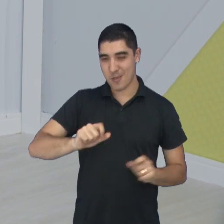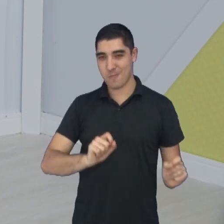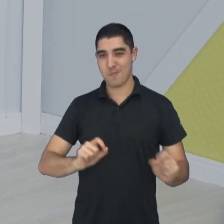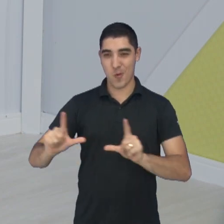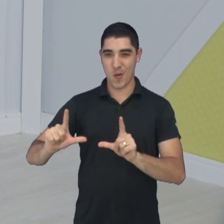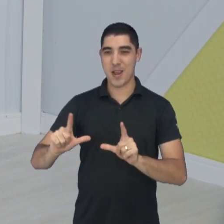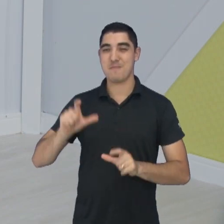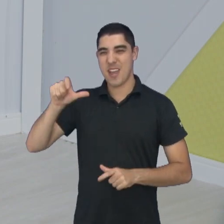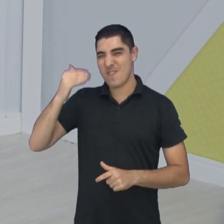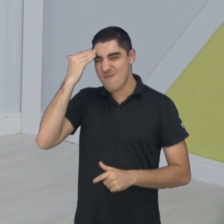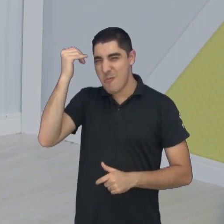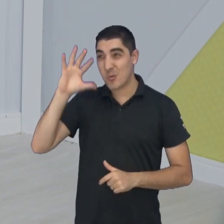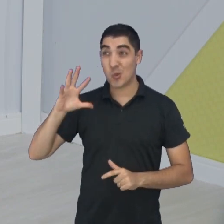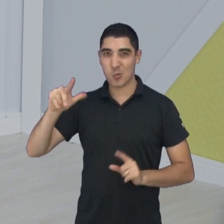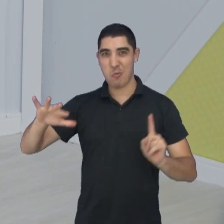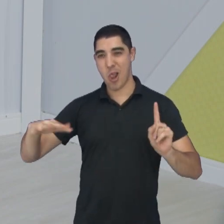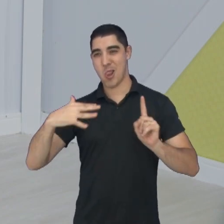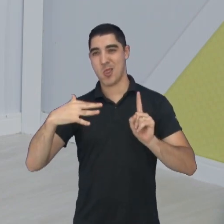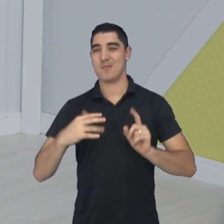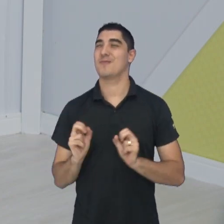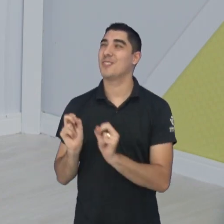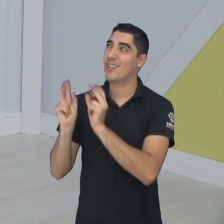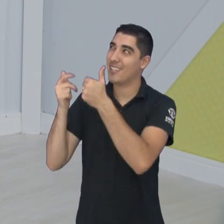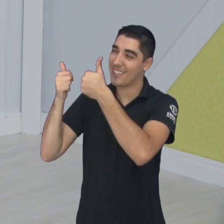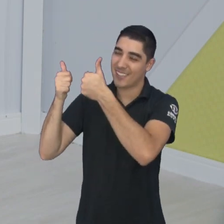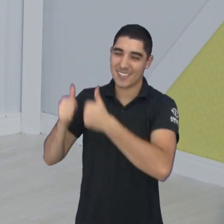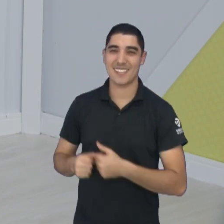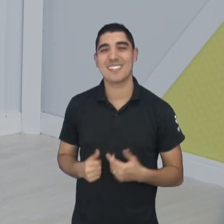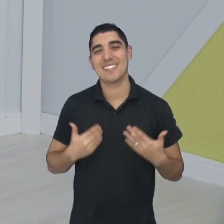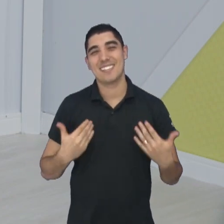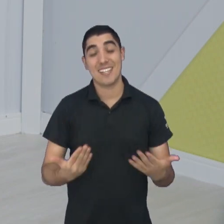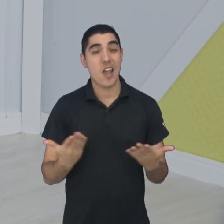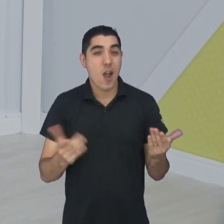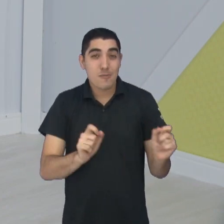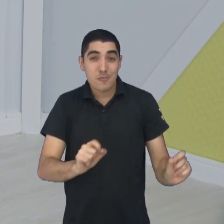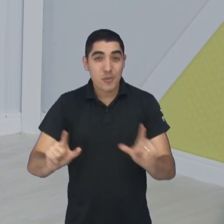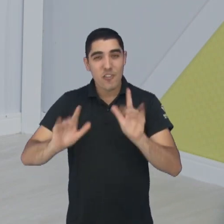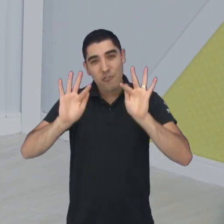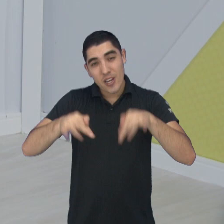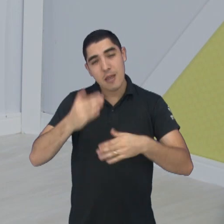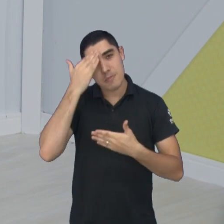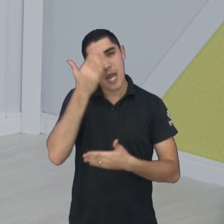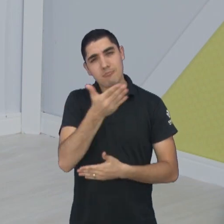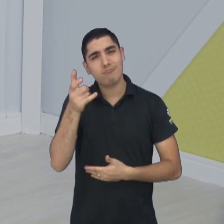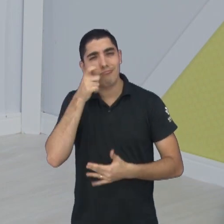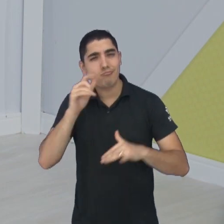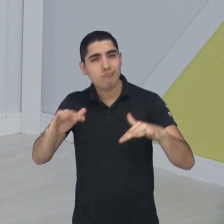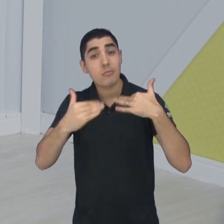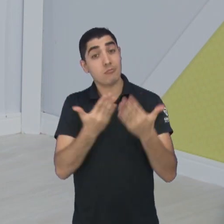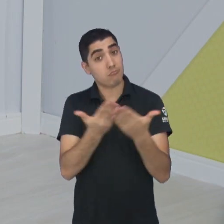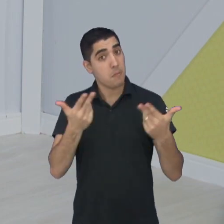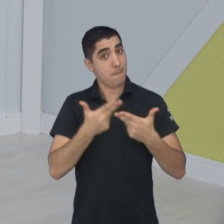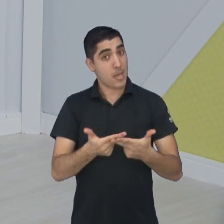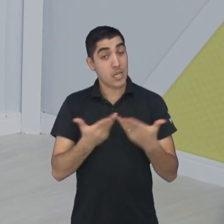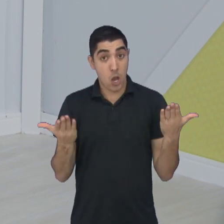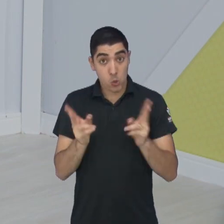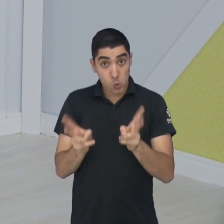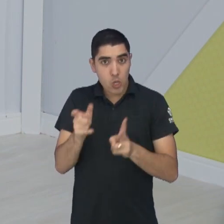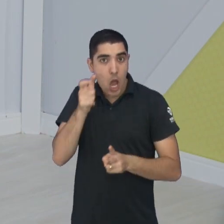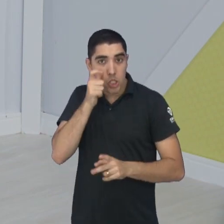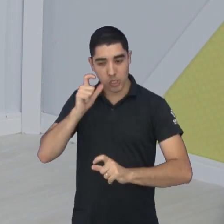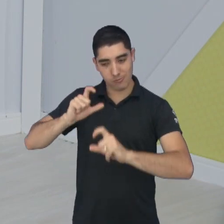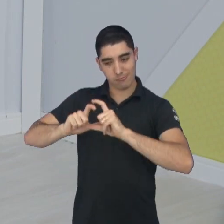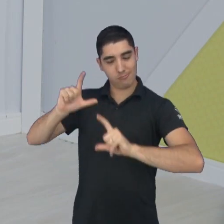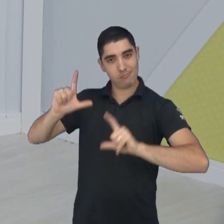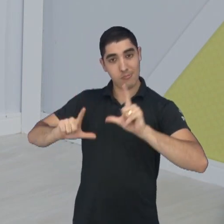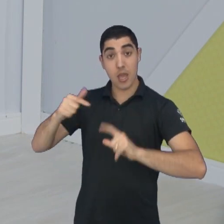aqui, o nosso querido Lourenço, tá certo? Gente, vamos chegando ao final do programa de hoje, agradecendo a sua audiência, a sua paciência. Você fica agora com a programação da